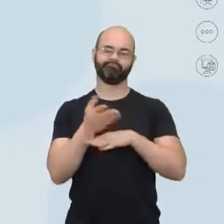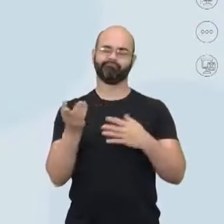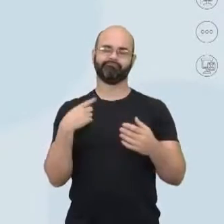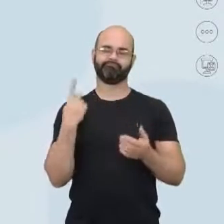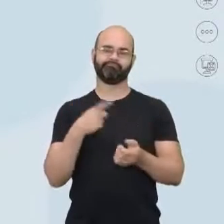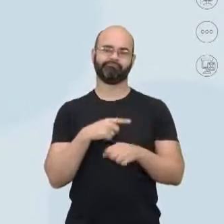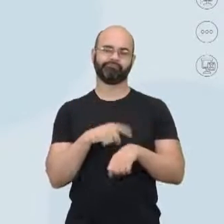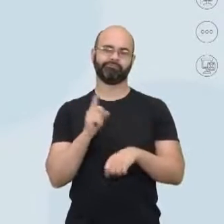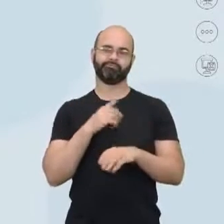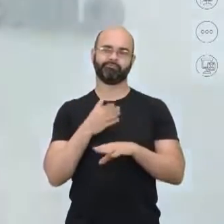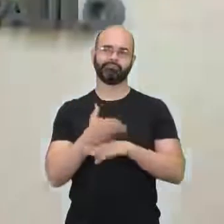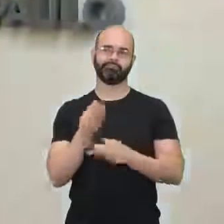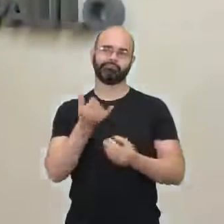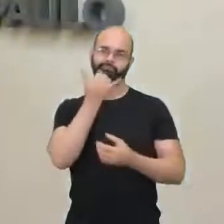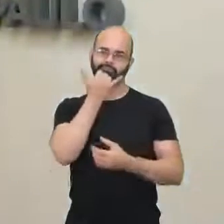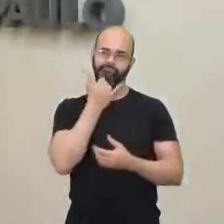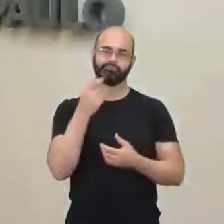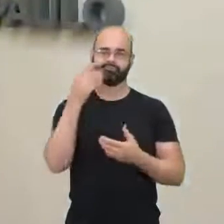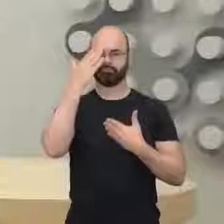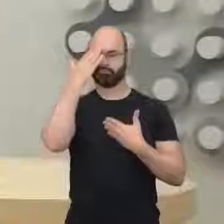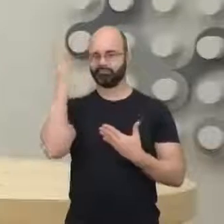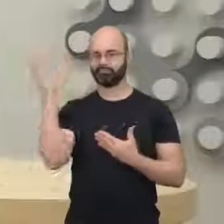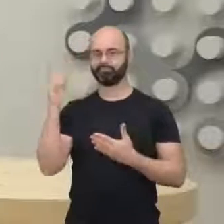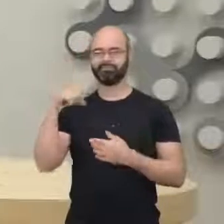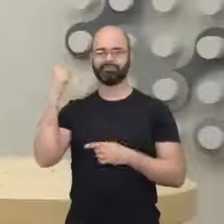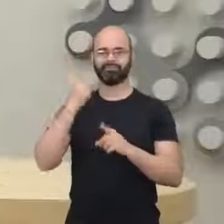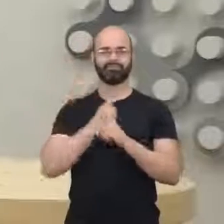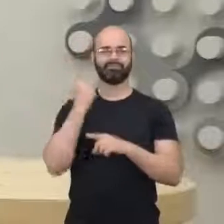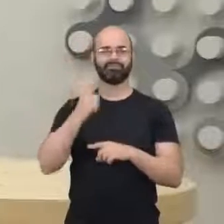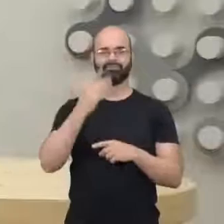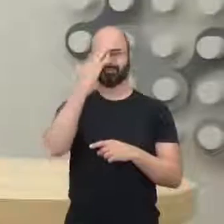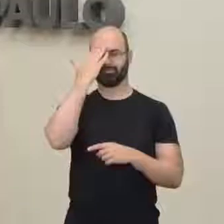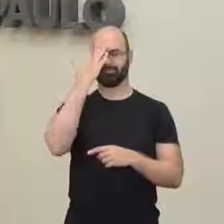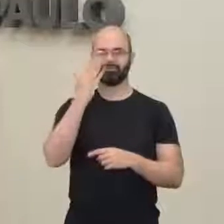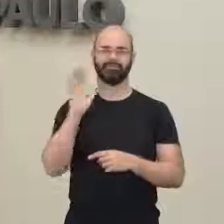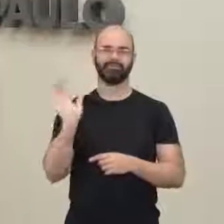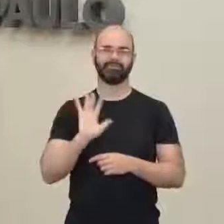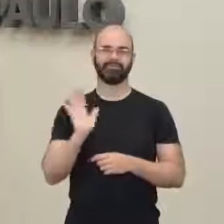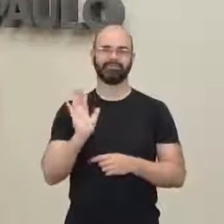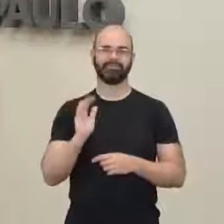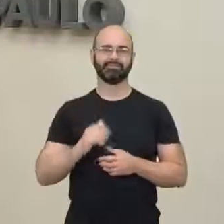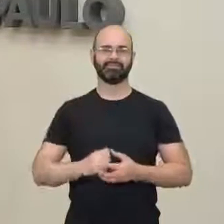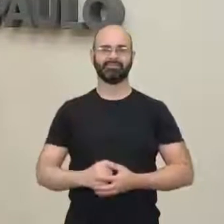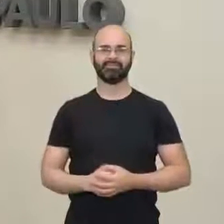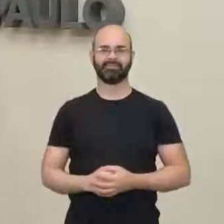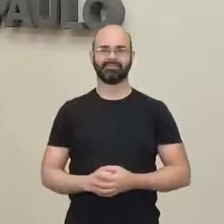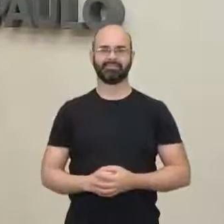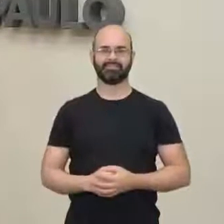para participar, eu agradeço a todos, valeu, Joel, até a próxima. Eu que agradeço, aí, pelo convite. Obrigado, gente.